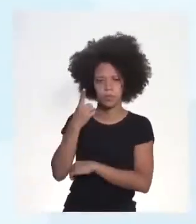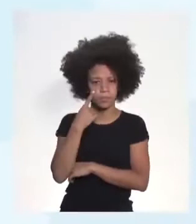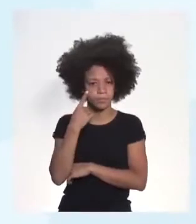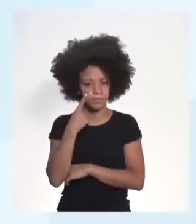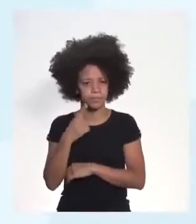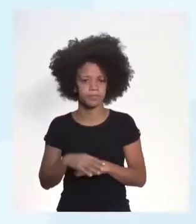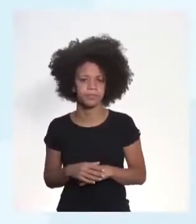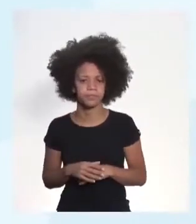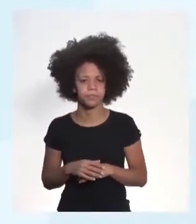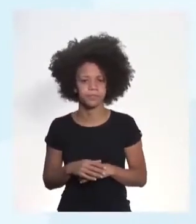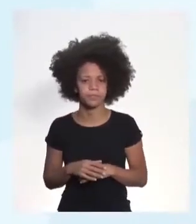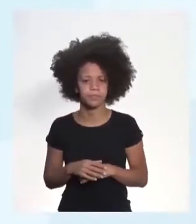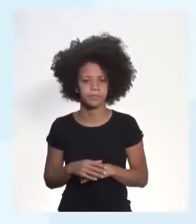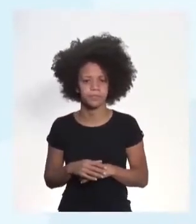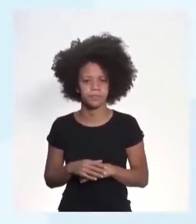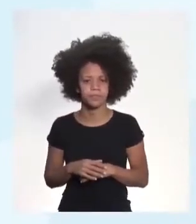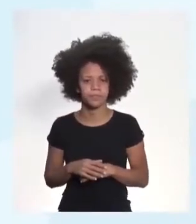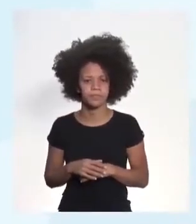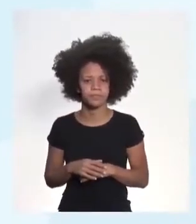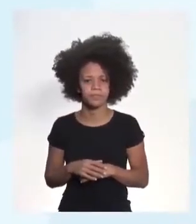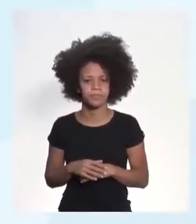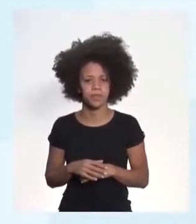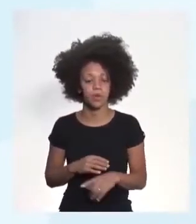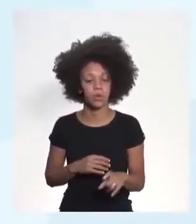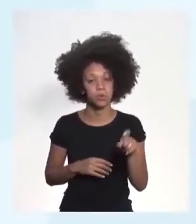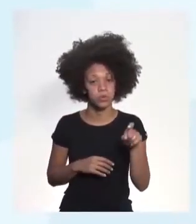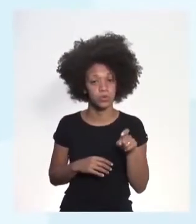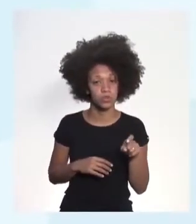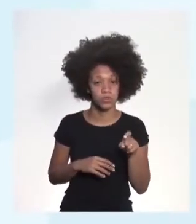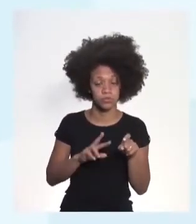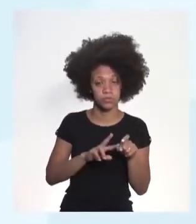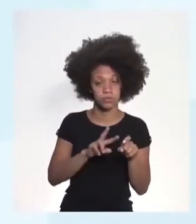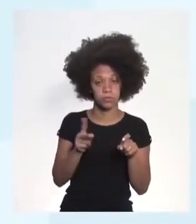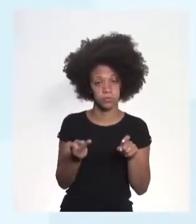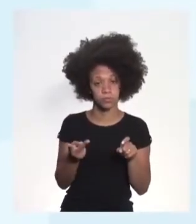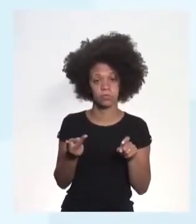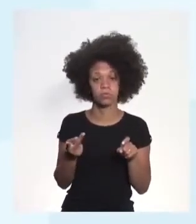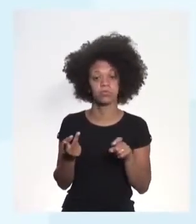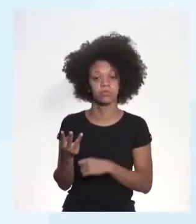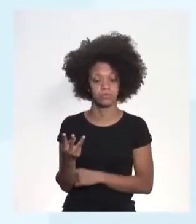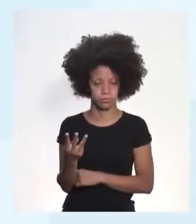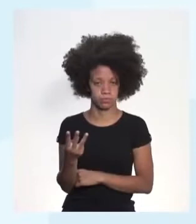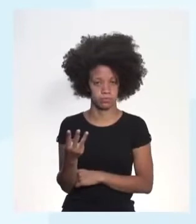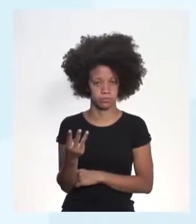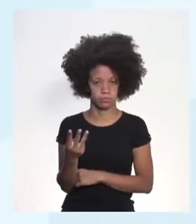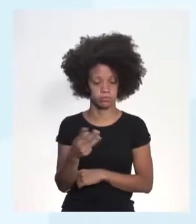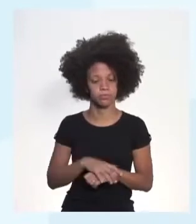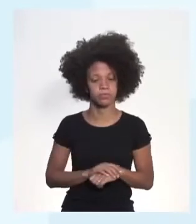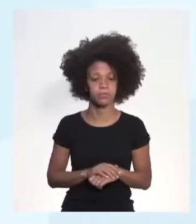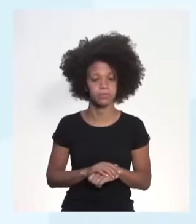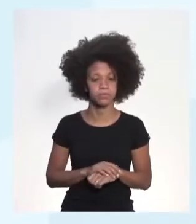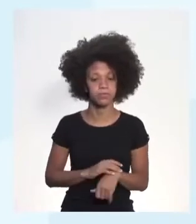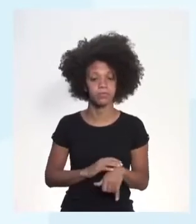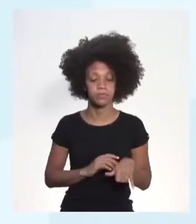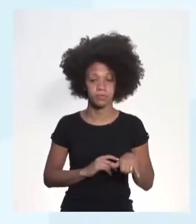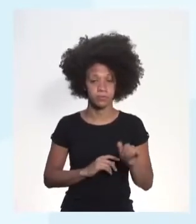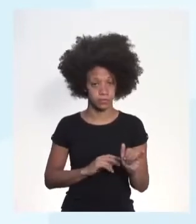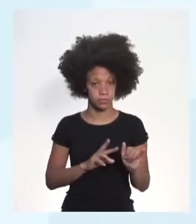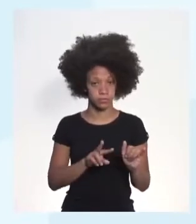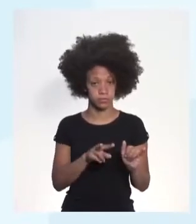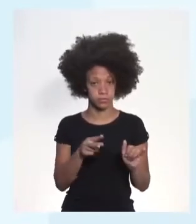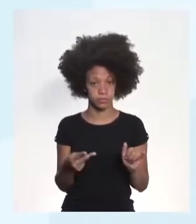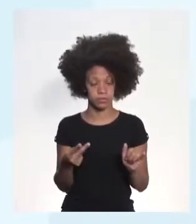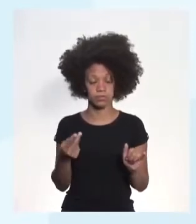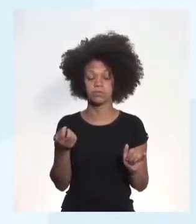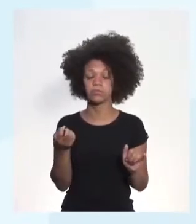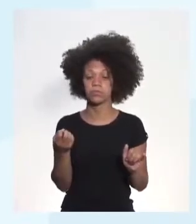ouvir é viajar resolvendo então onde está o x aqui eu vou colocar o valor três e aonde está